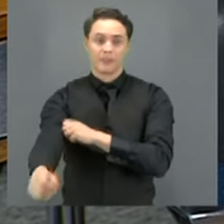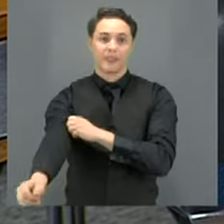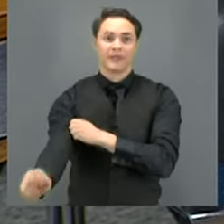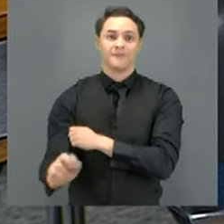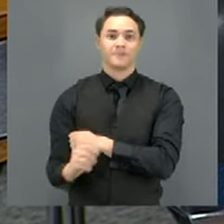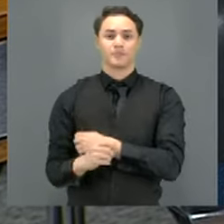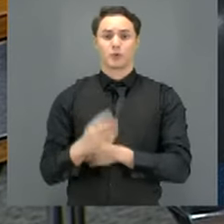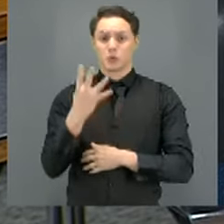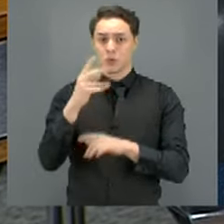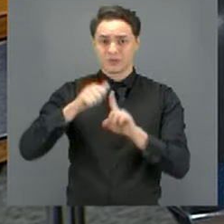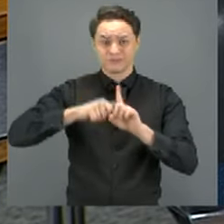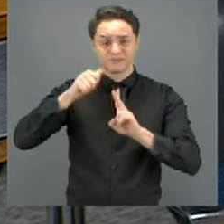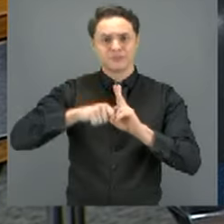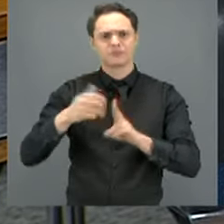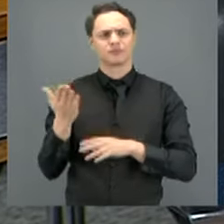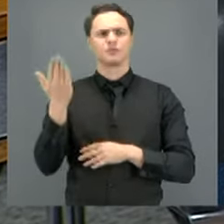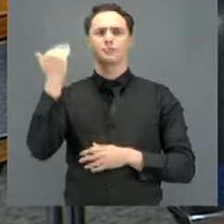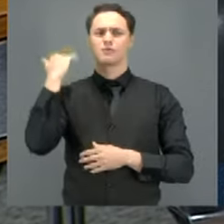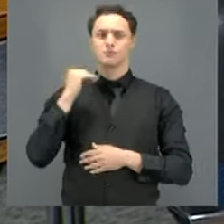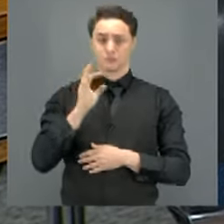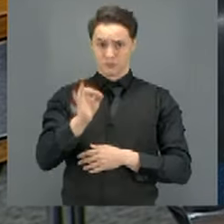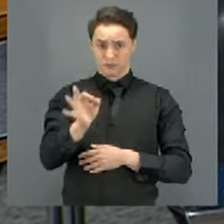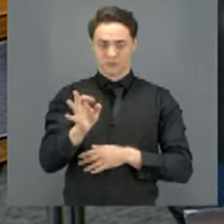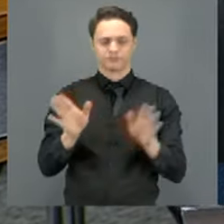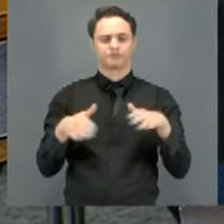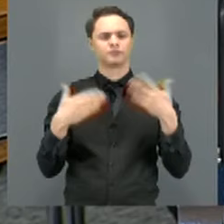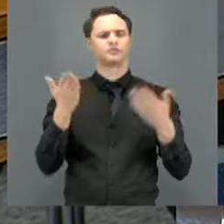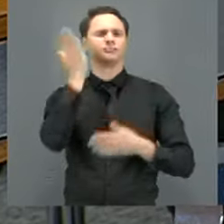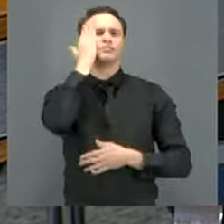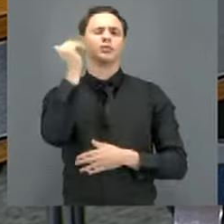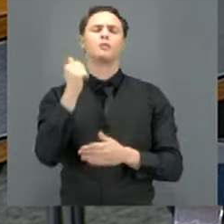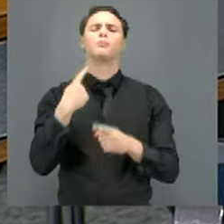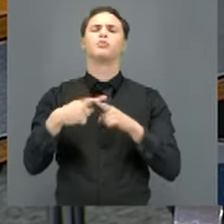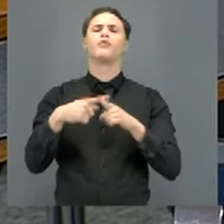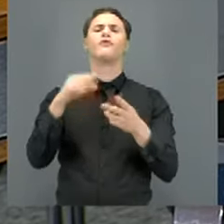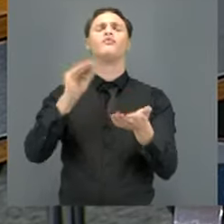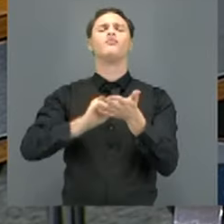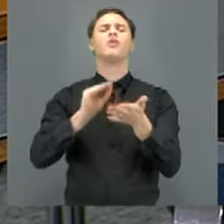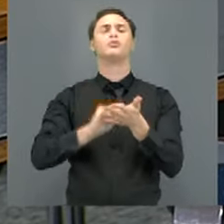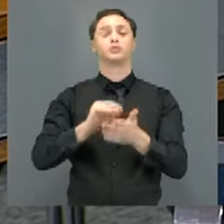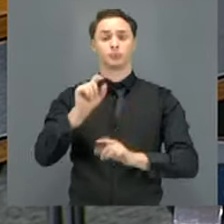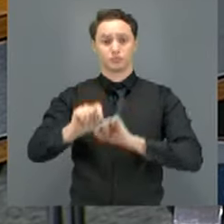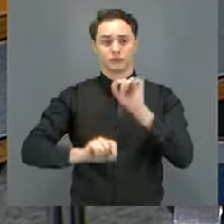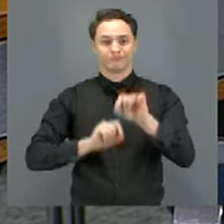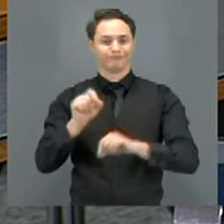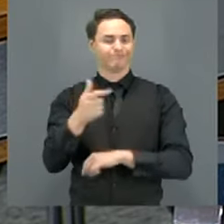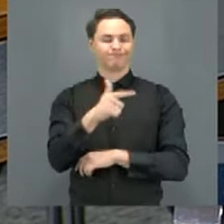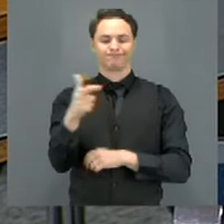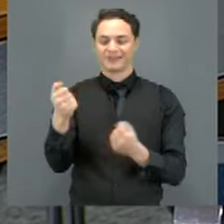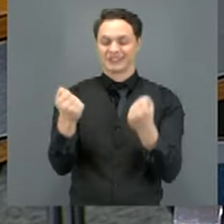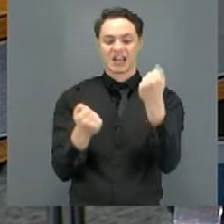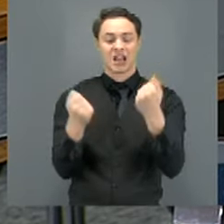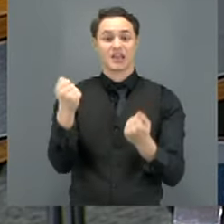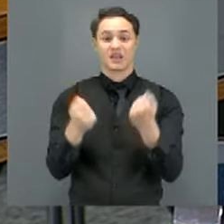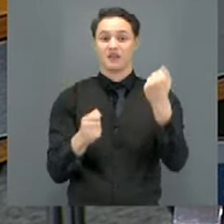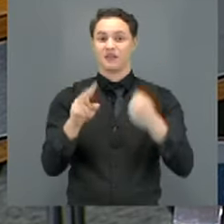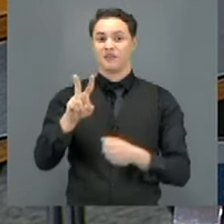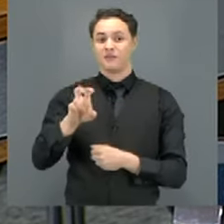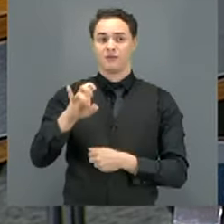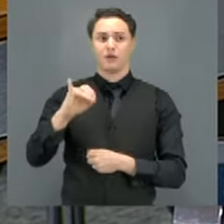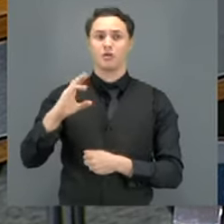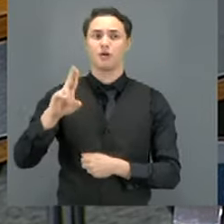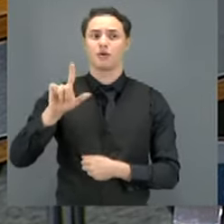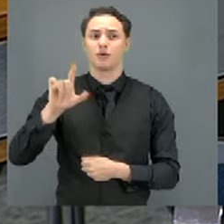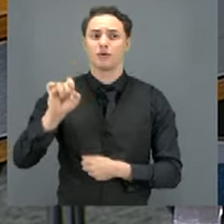Foi 4 meses atrás. Sabe por falta do quê, senadora Damares? Porque eles não têm um veículo para